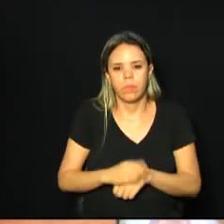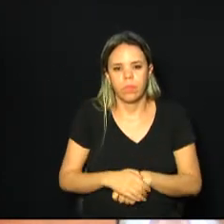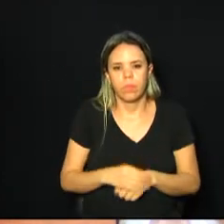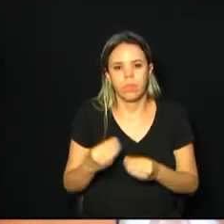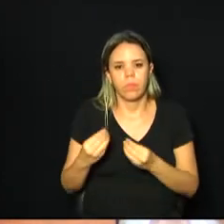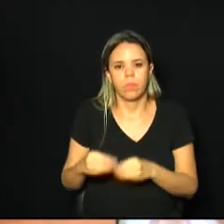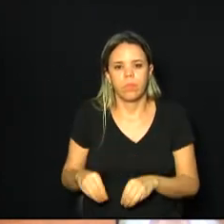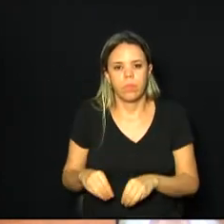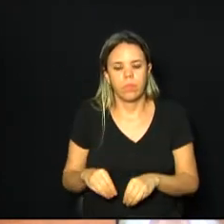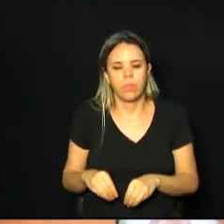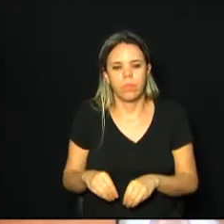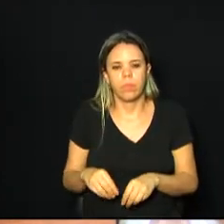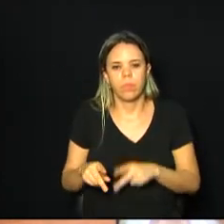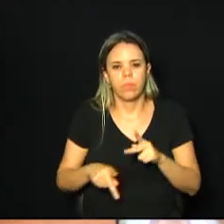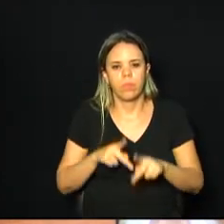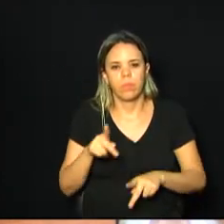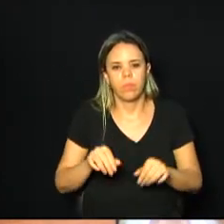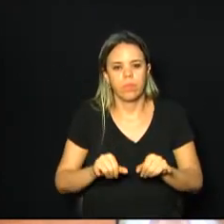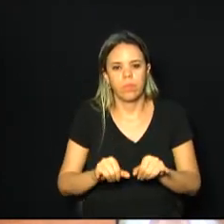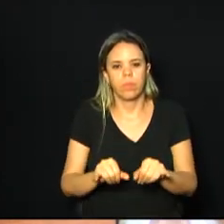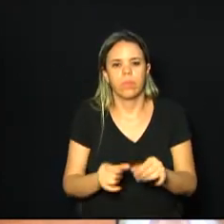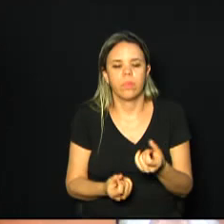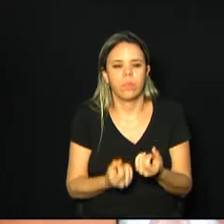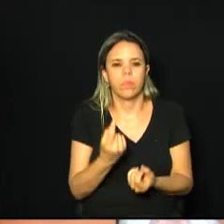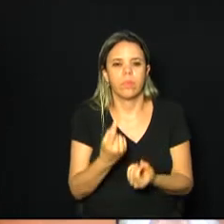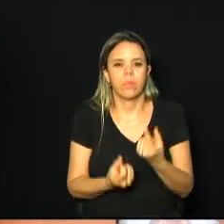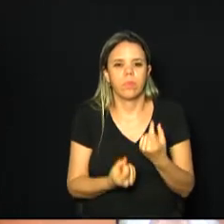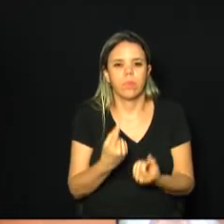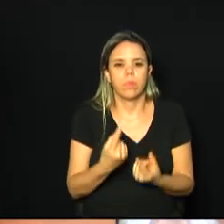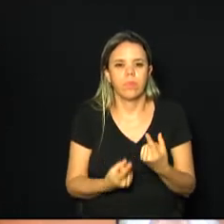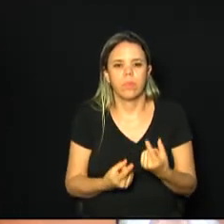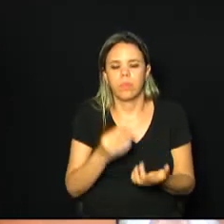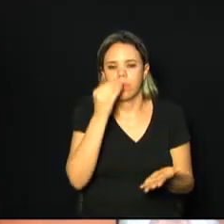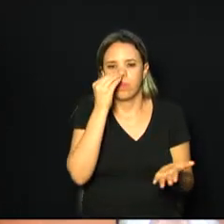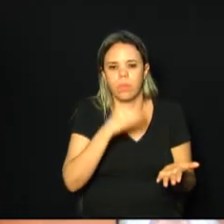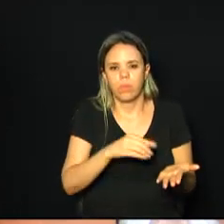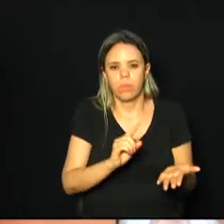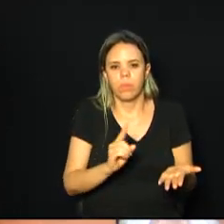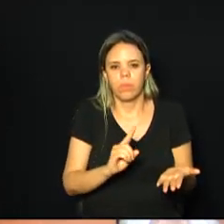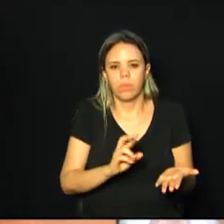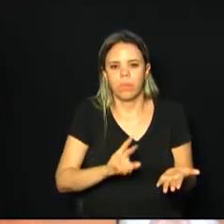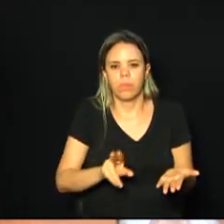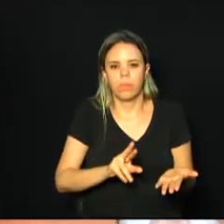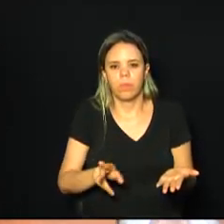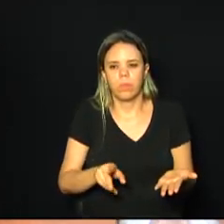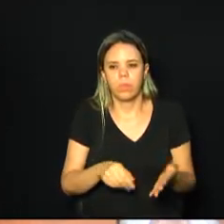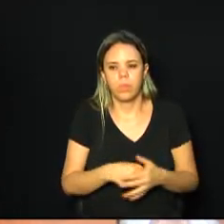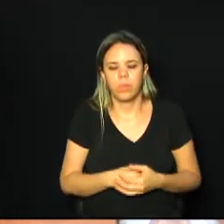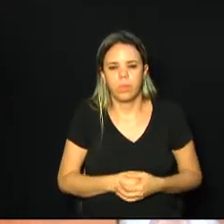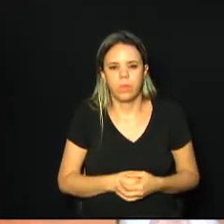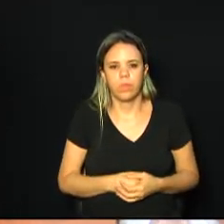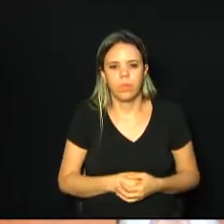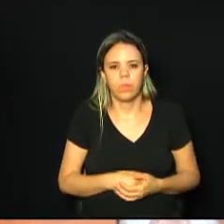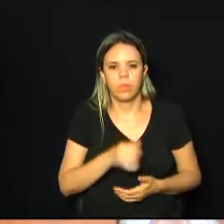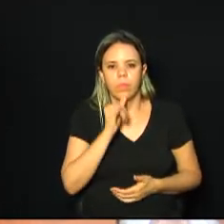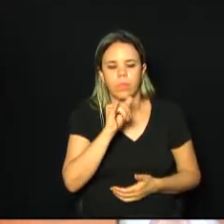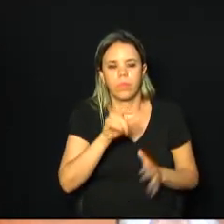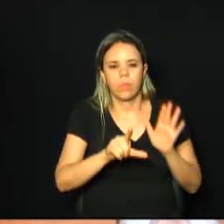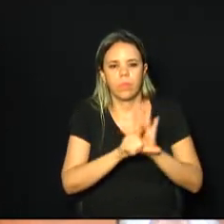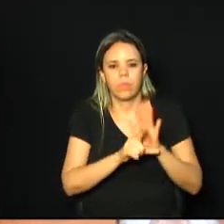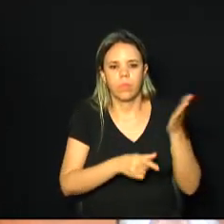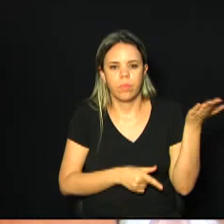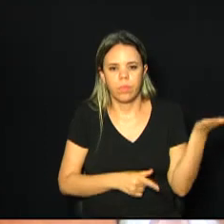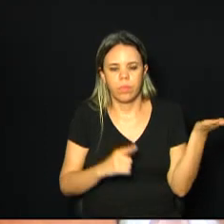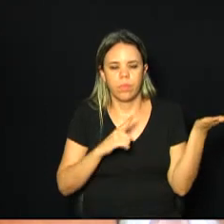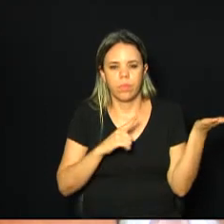o dono de um carrinho de pipoca. Não desqualificando um e outro, não é isso, mas dizer que essa lei ela